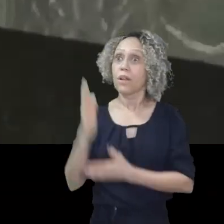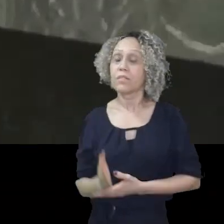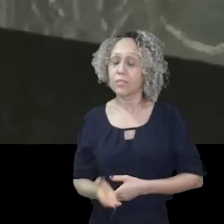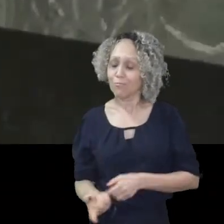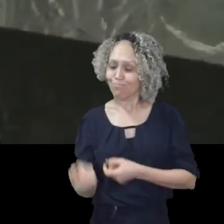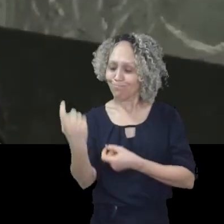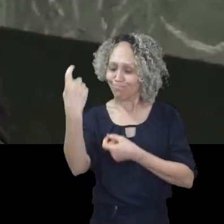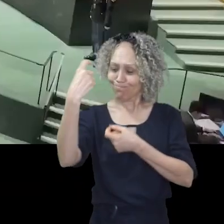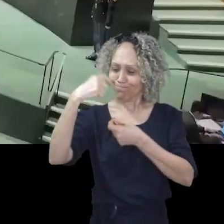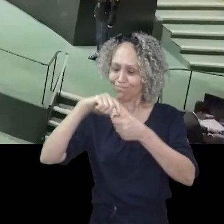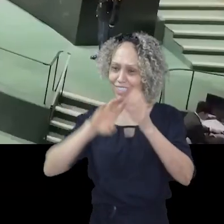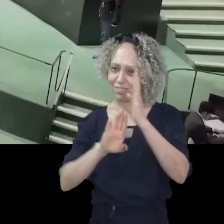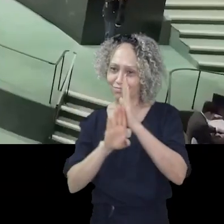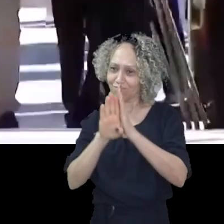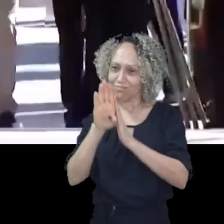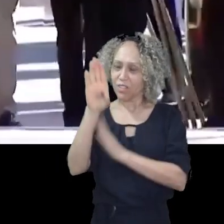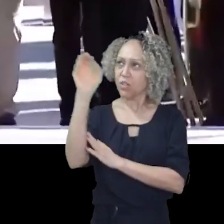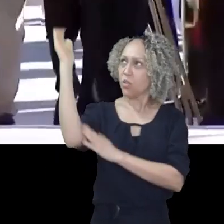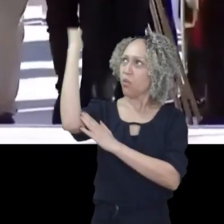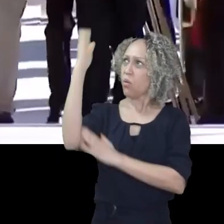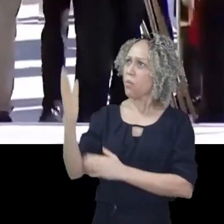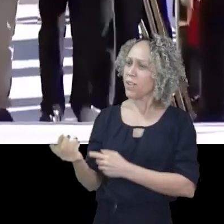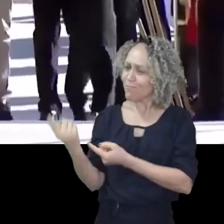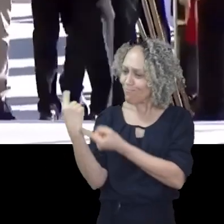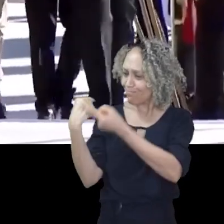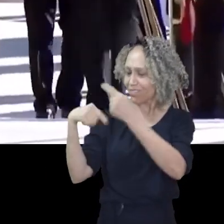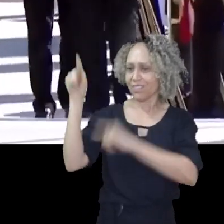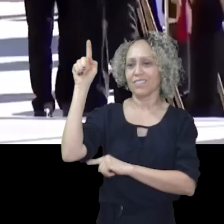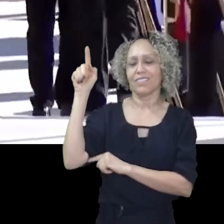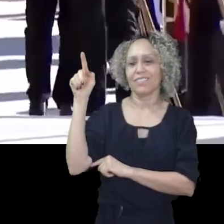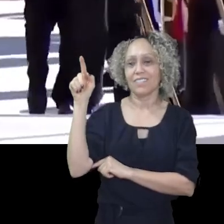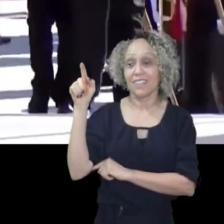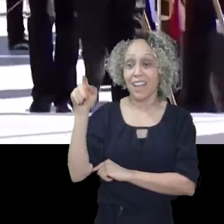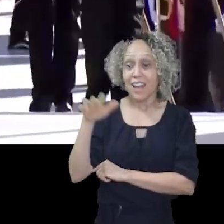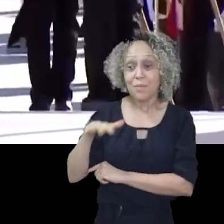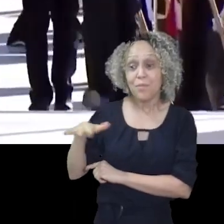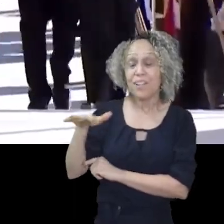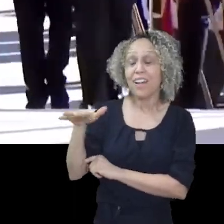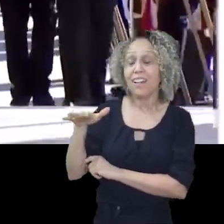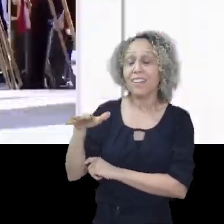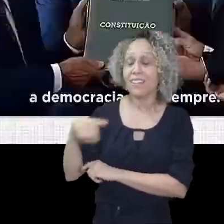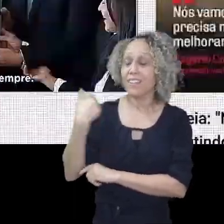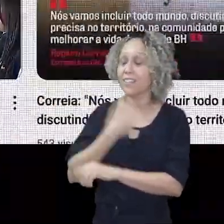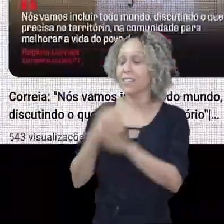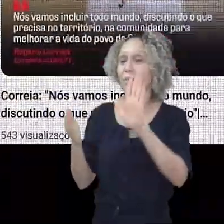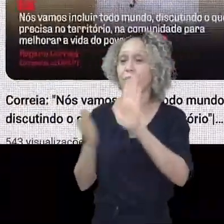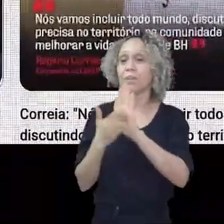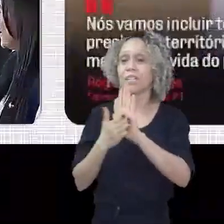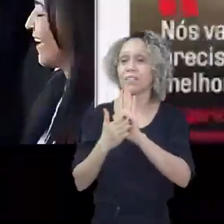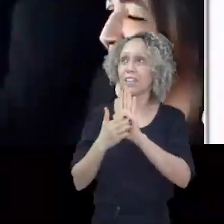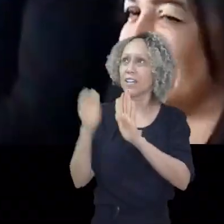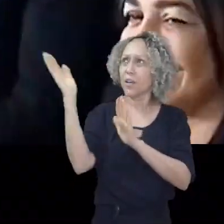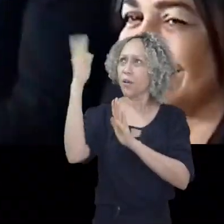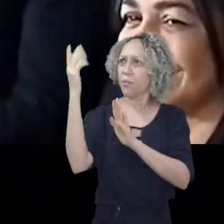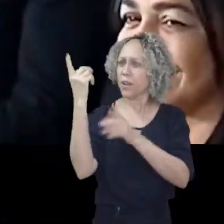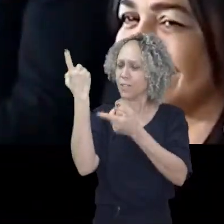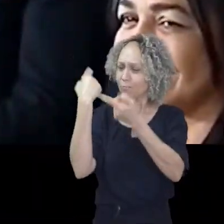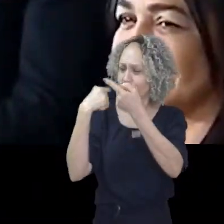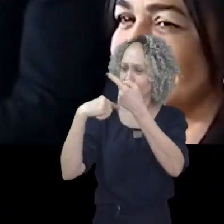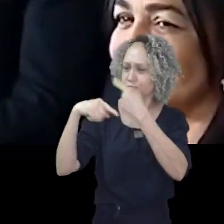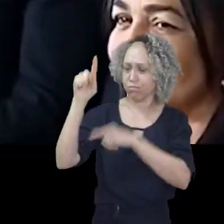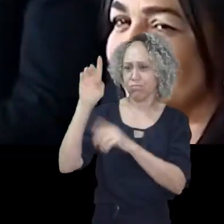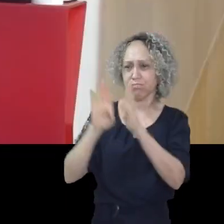Brasil está de volta. O Brasil está de volta e por aqui a nossa pauta é a